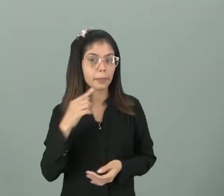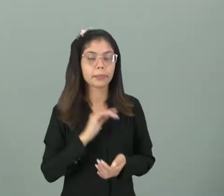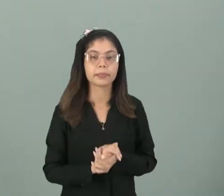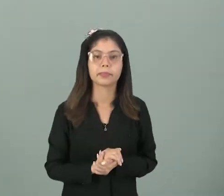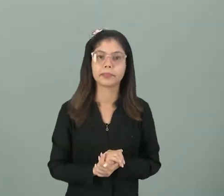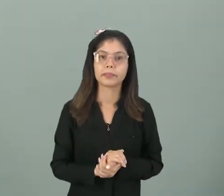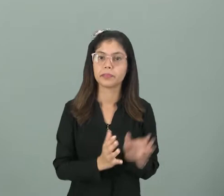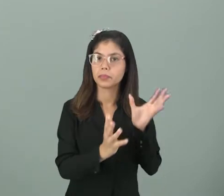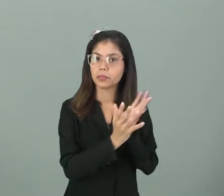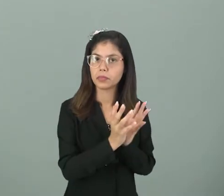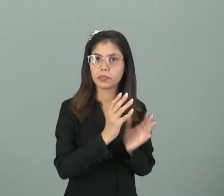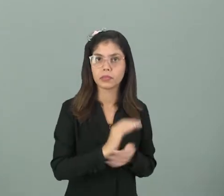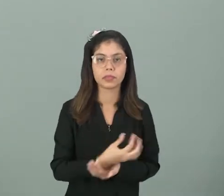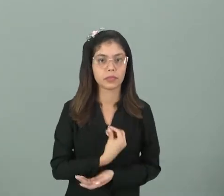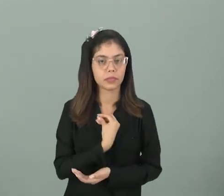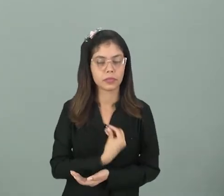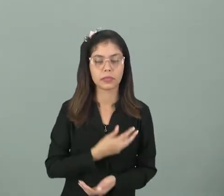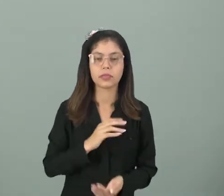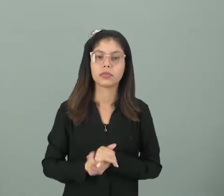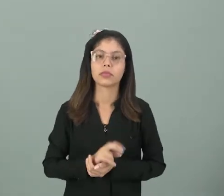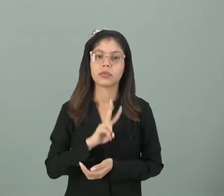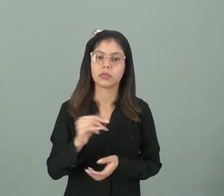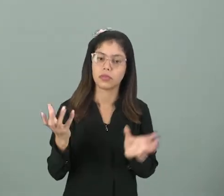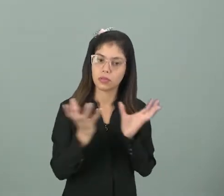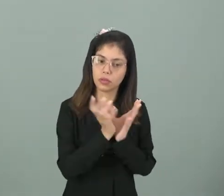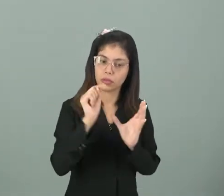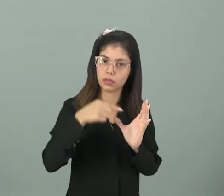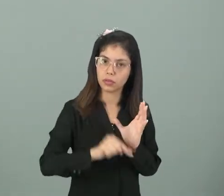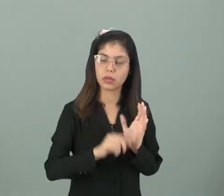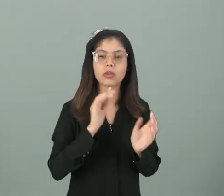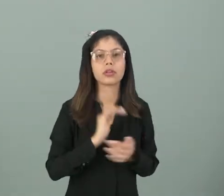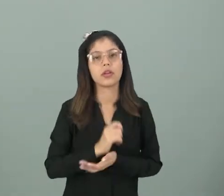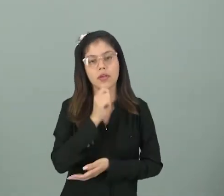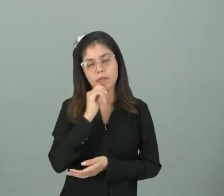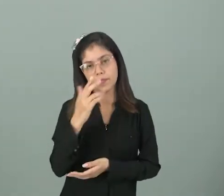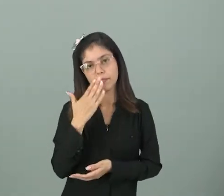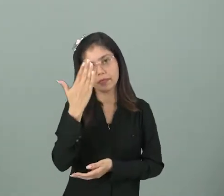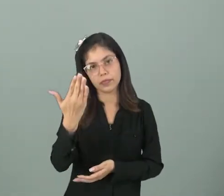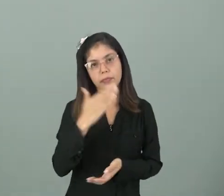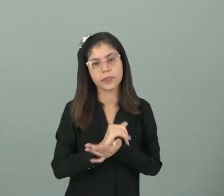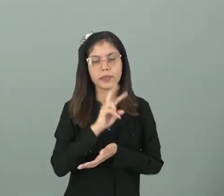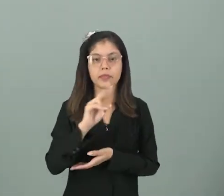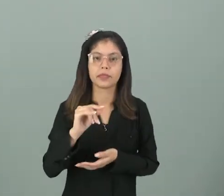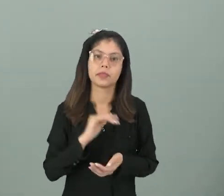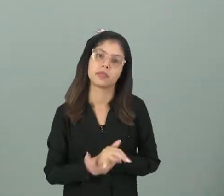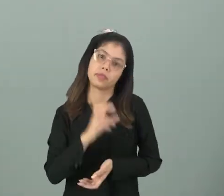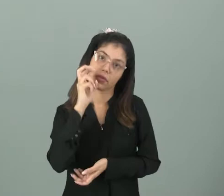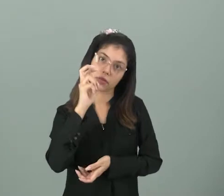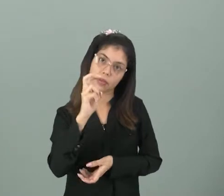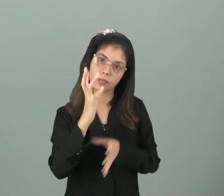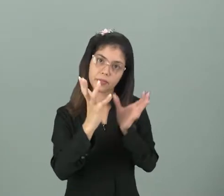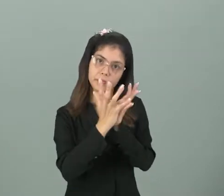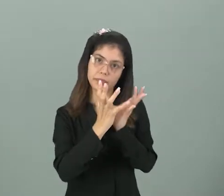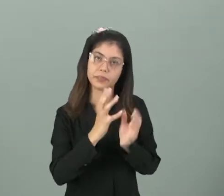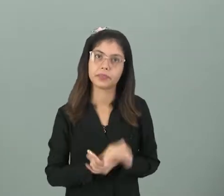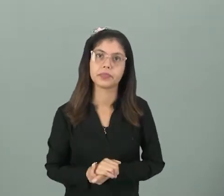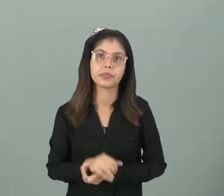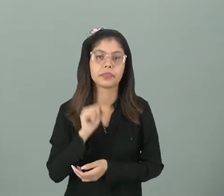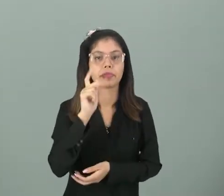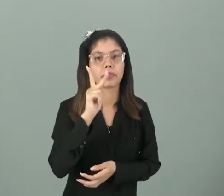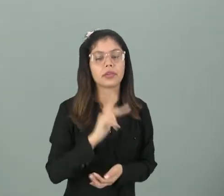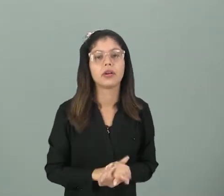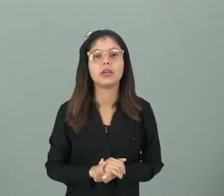ser vivo ele é colocado dentro de um grupo bem específico, que mais à frente a gente vai ver que nós temos 5 grupos,